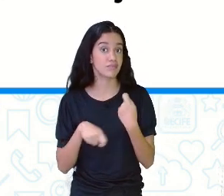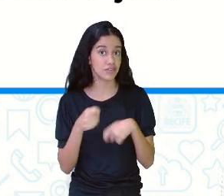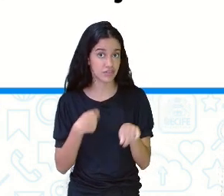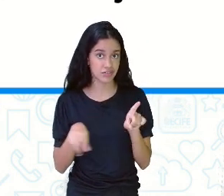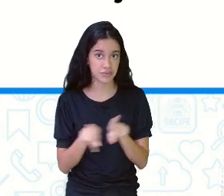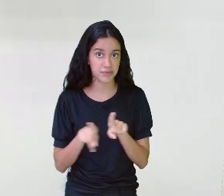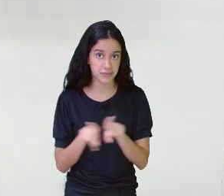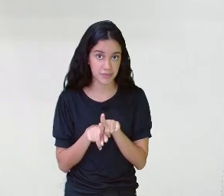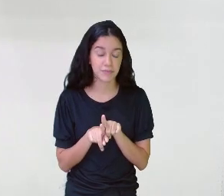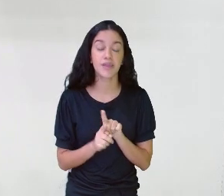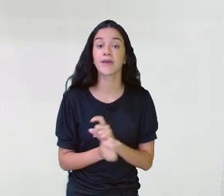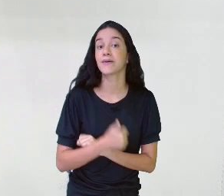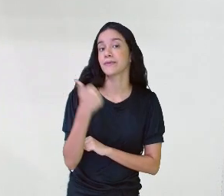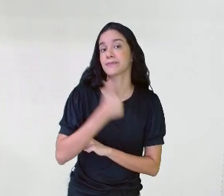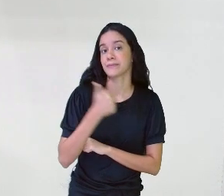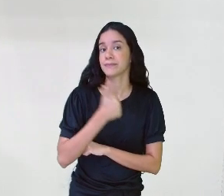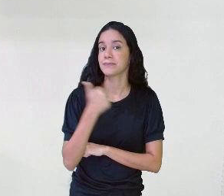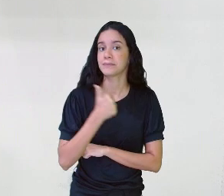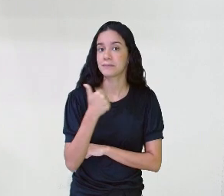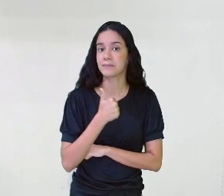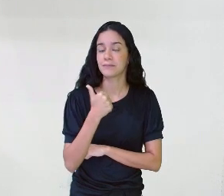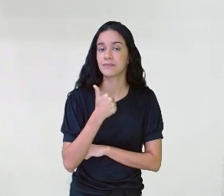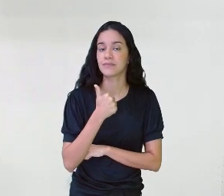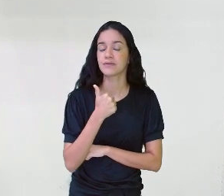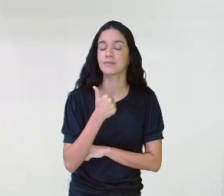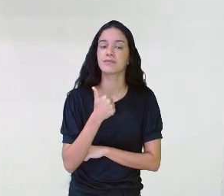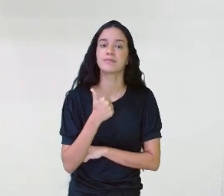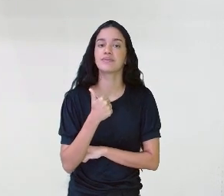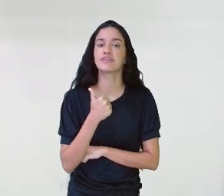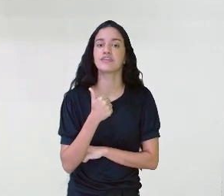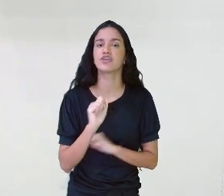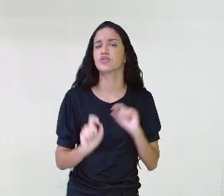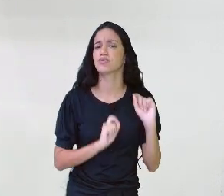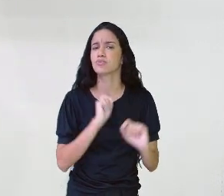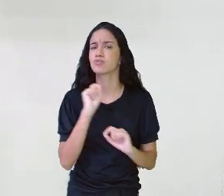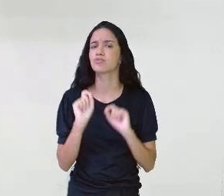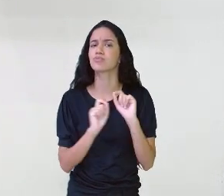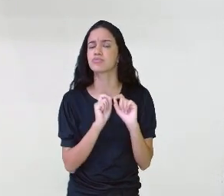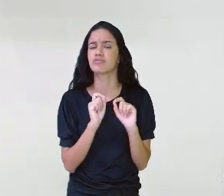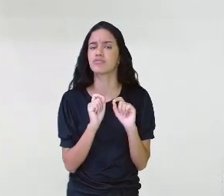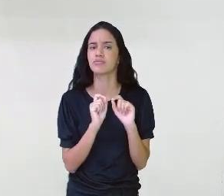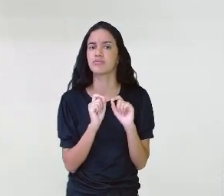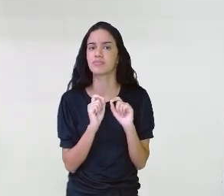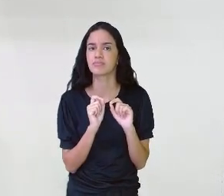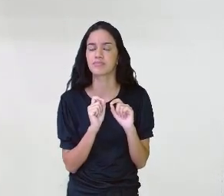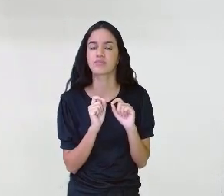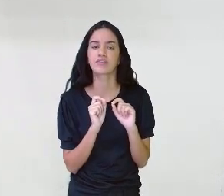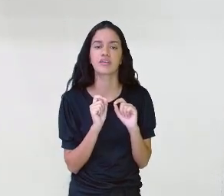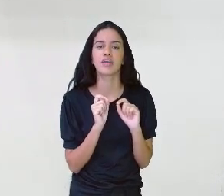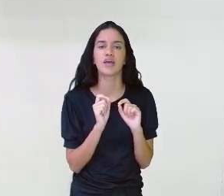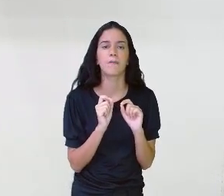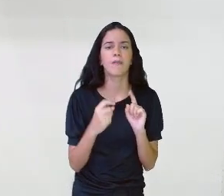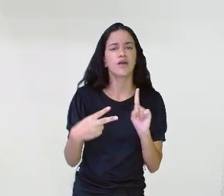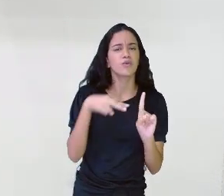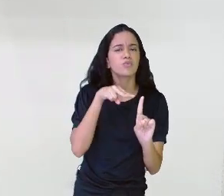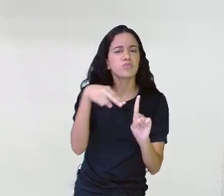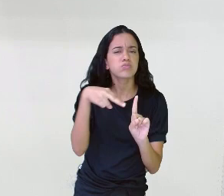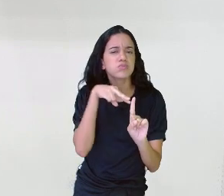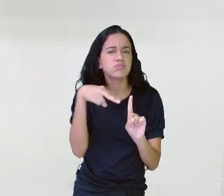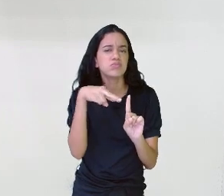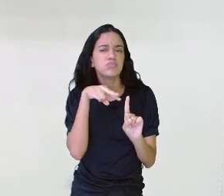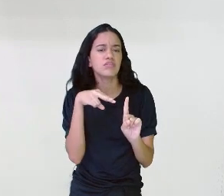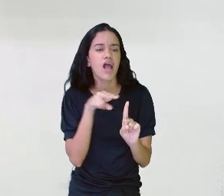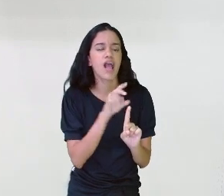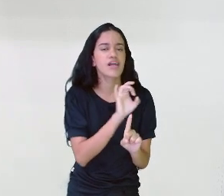administração. Primeiramente, são levados em considerações os aspectos